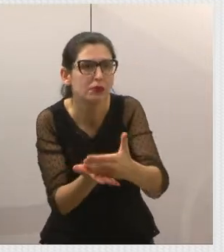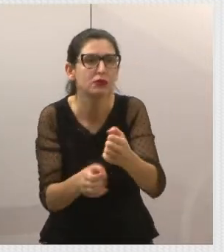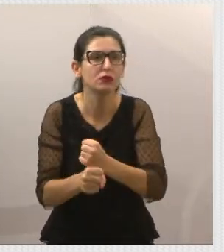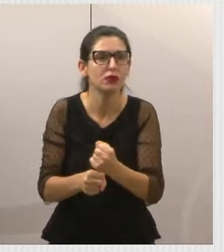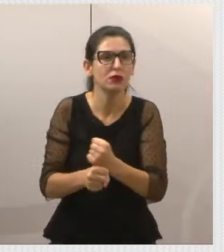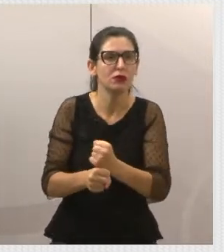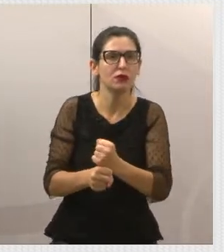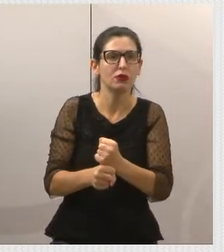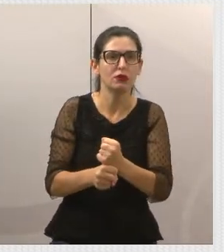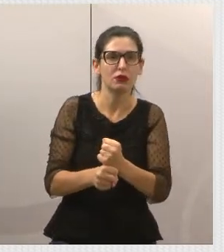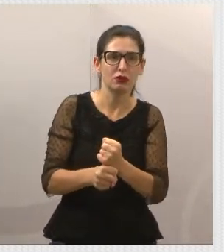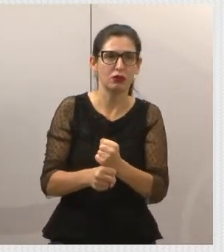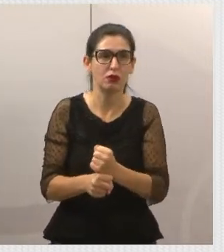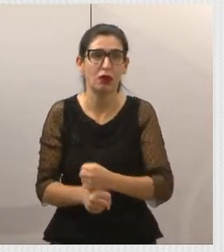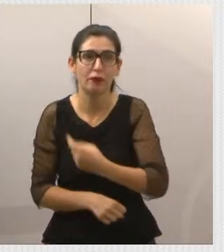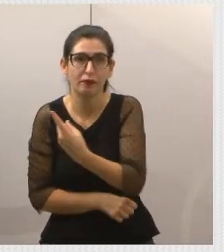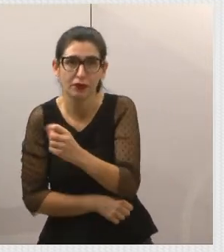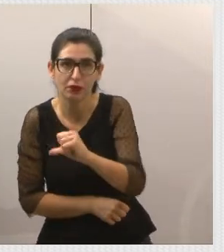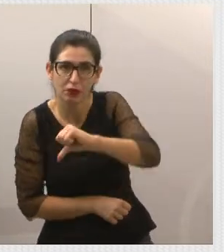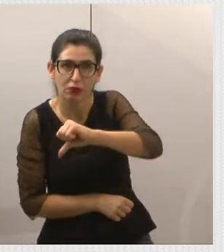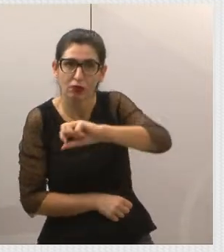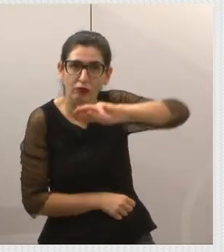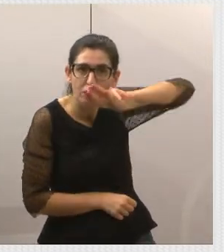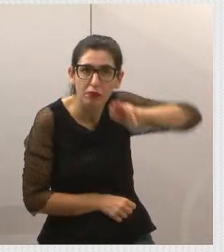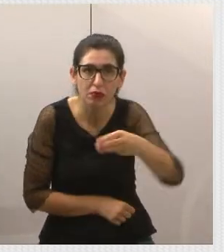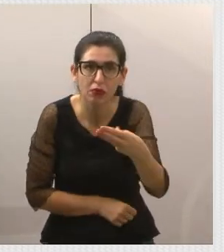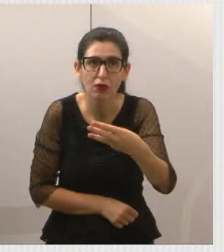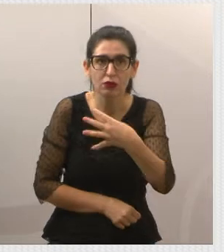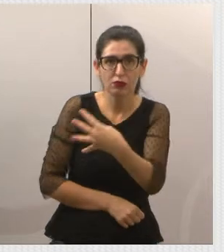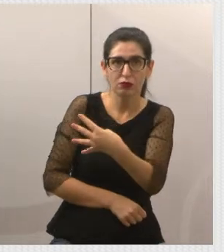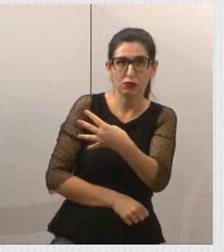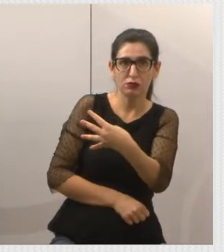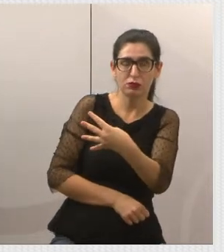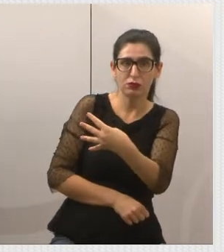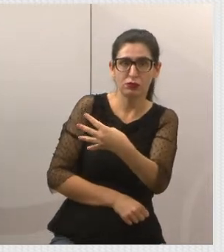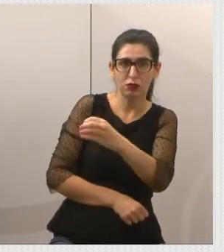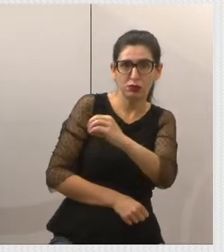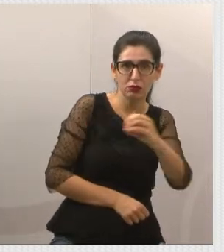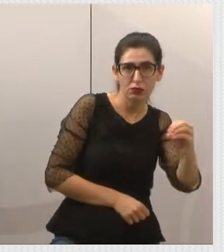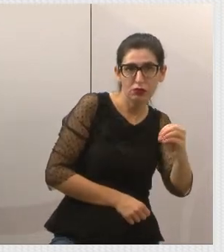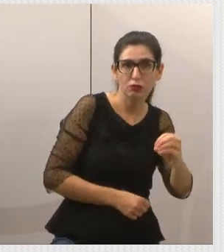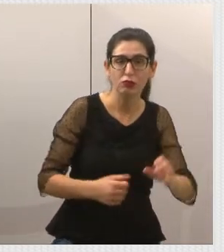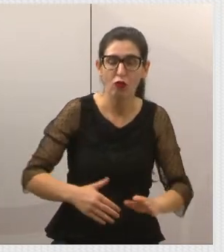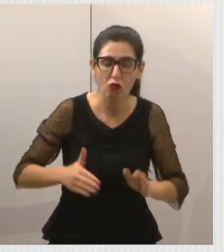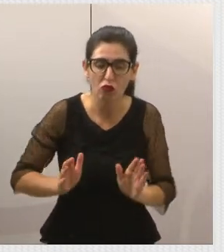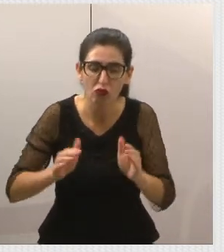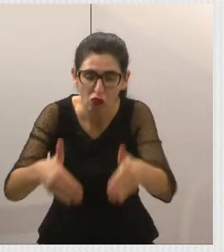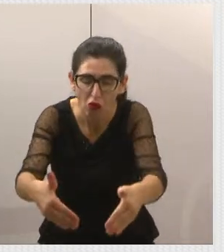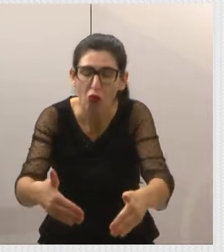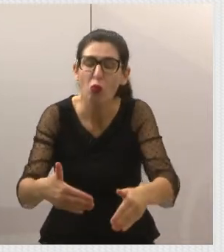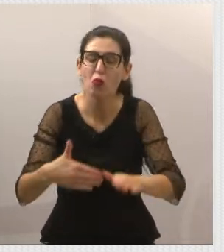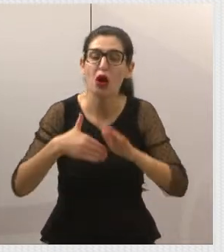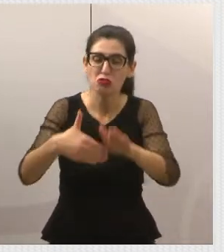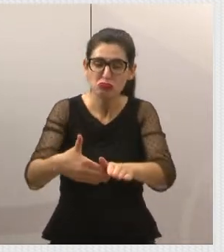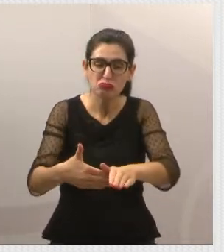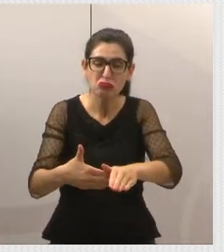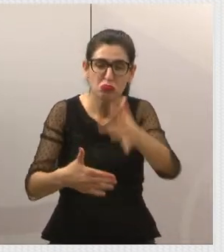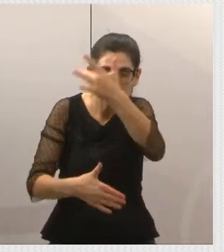então a gente chega a 19 milhões e 400 de orçamento para a Secretaria de Assistência Social.